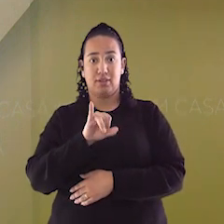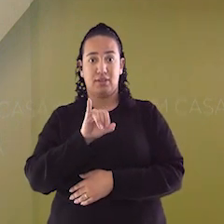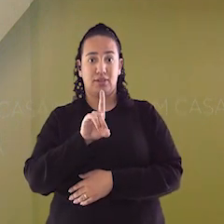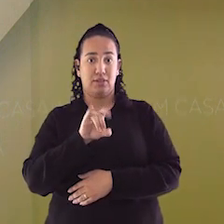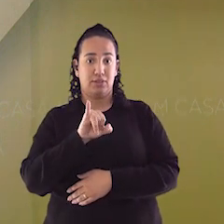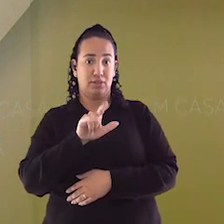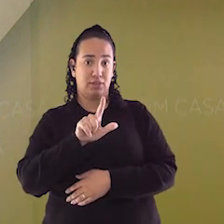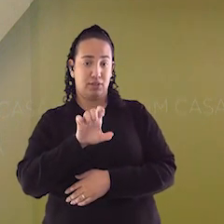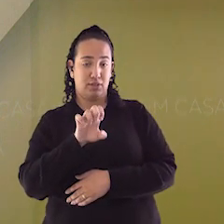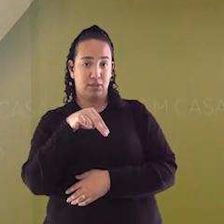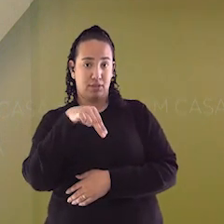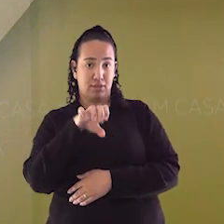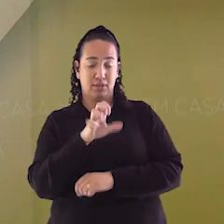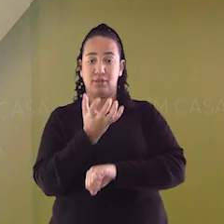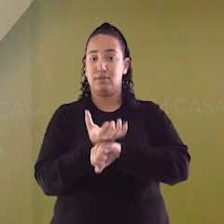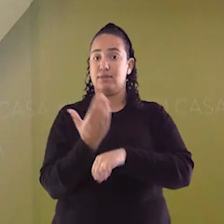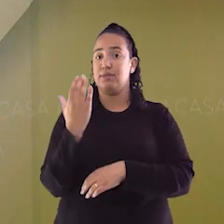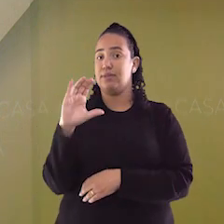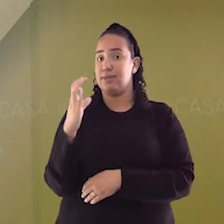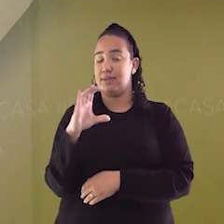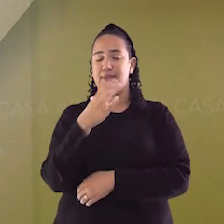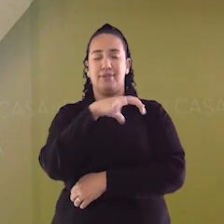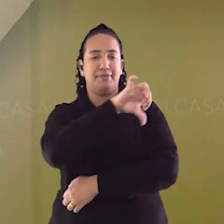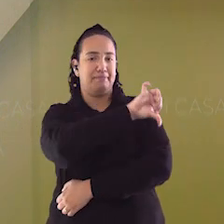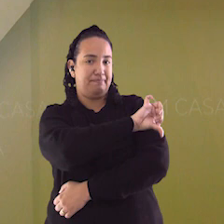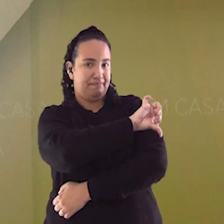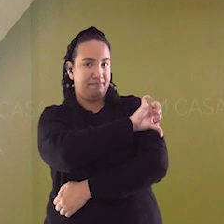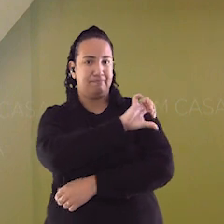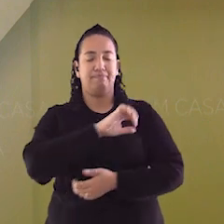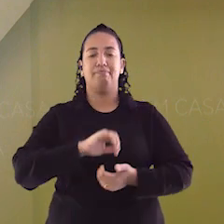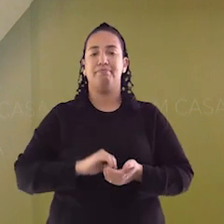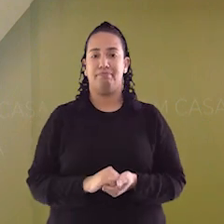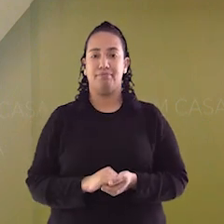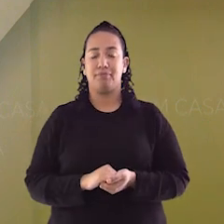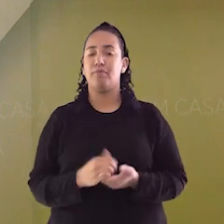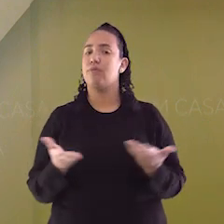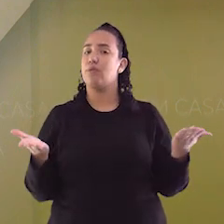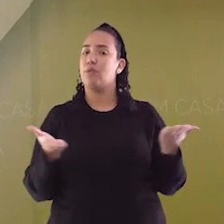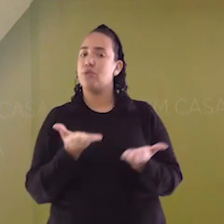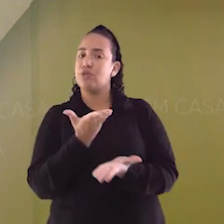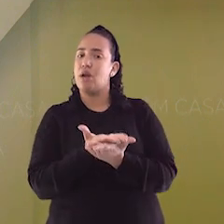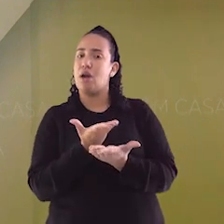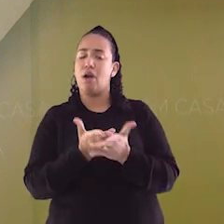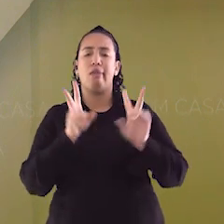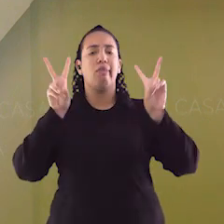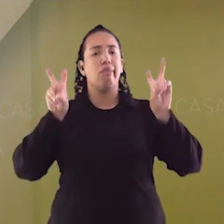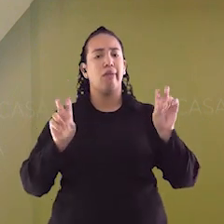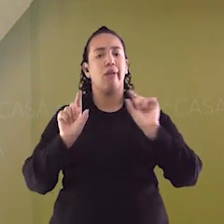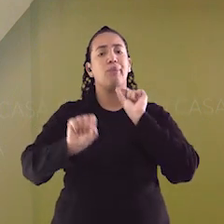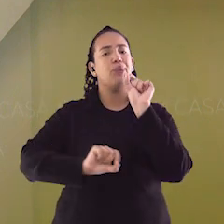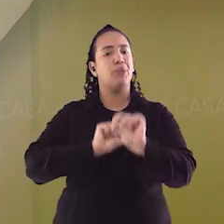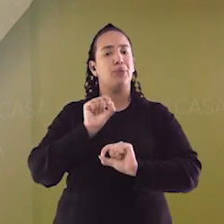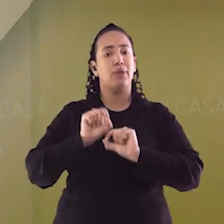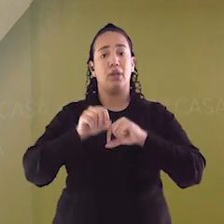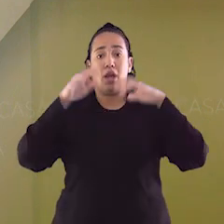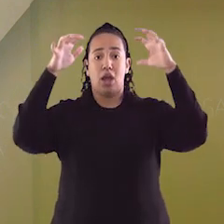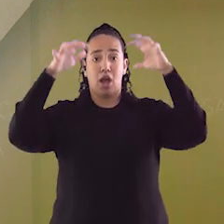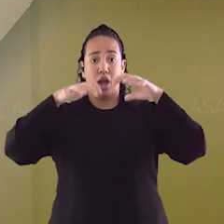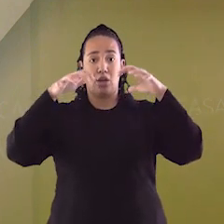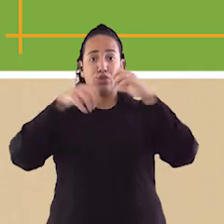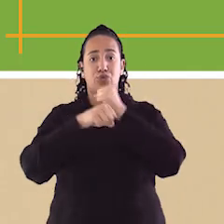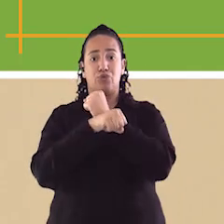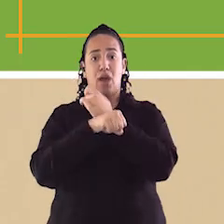disciplina de Ciências do 9º ano dos anos finais. E hoje o tema da nossa aula é a química da chuva